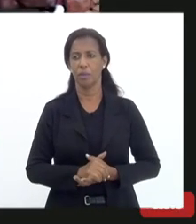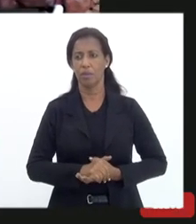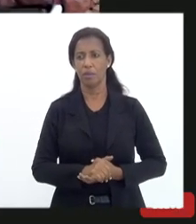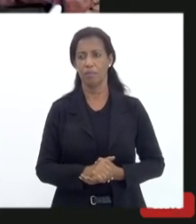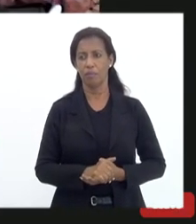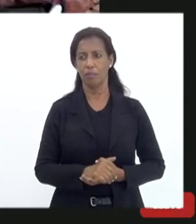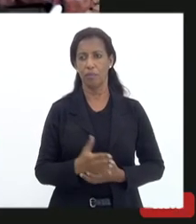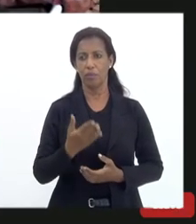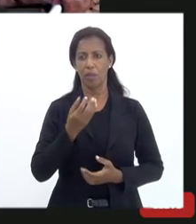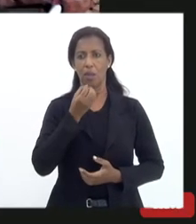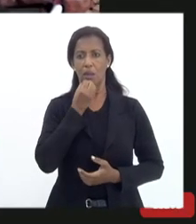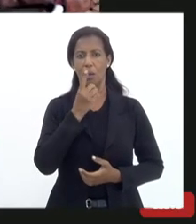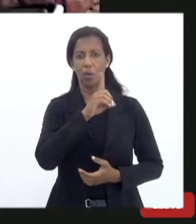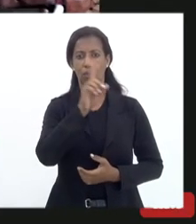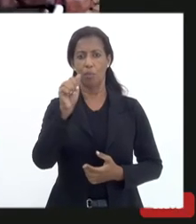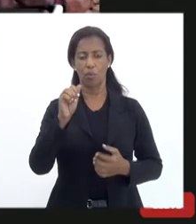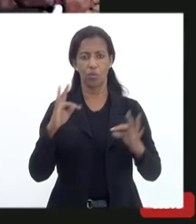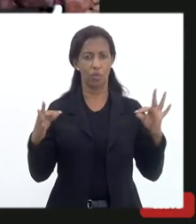Bom dia a todos.